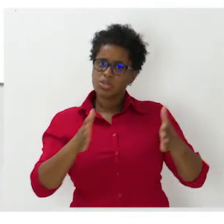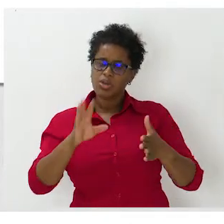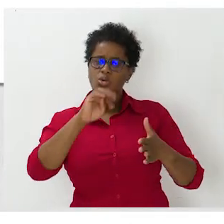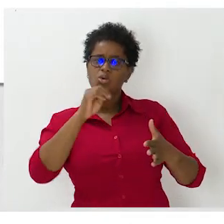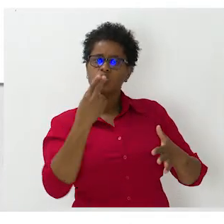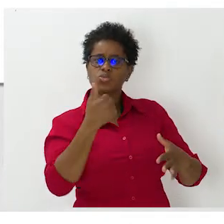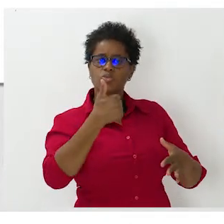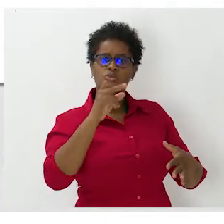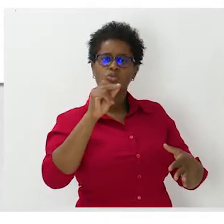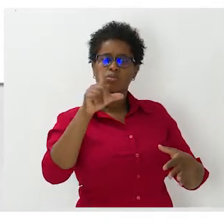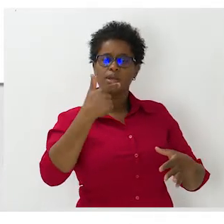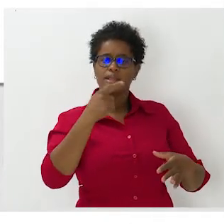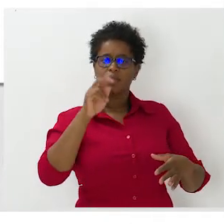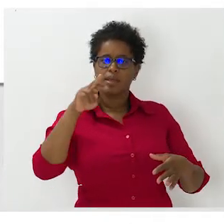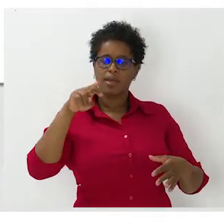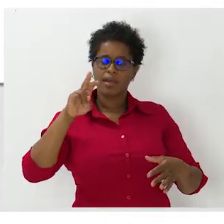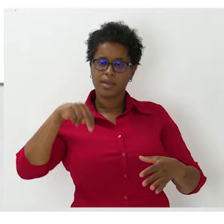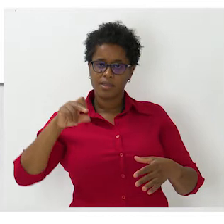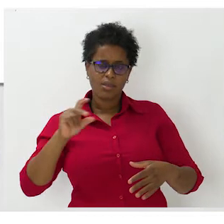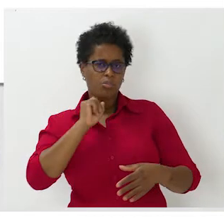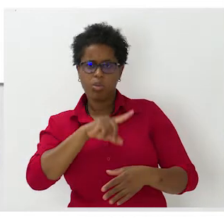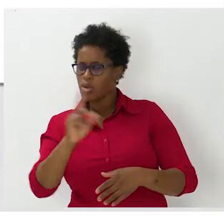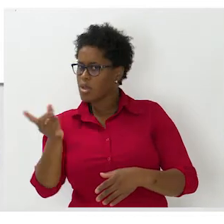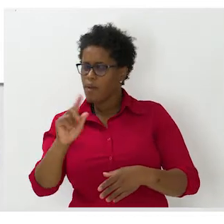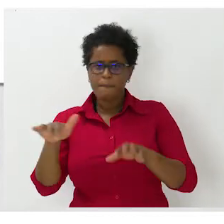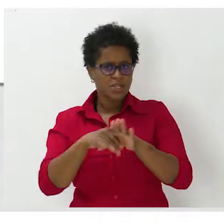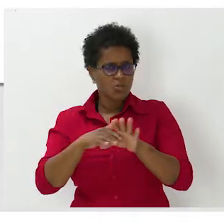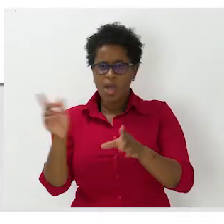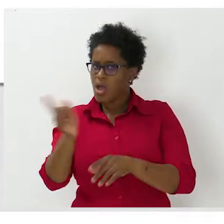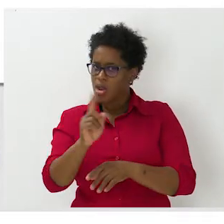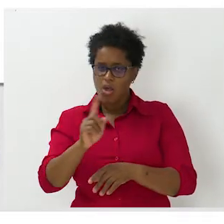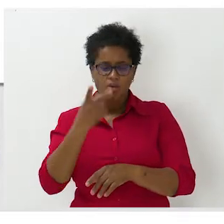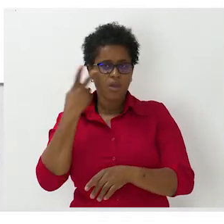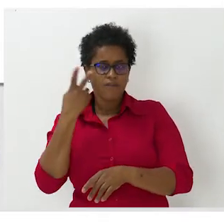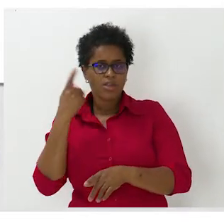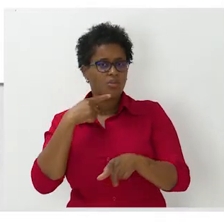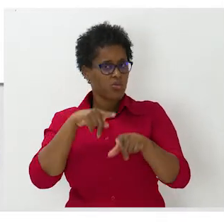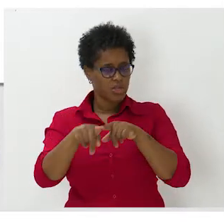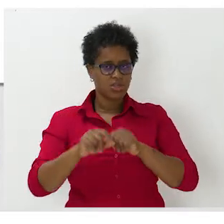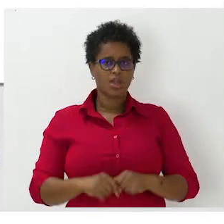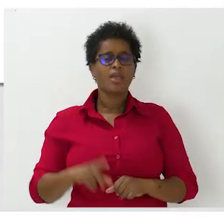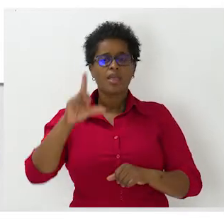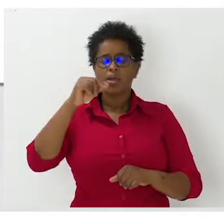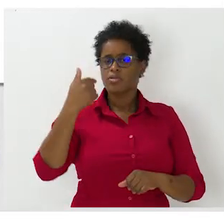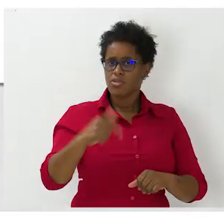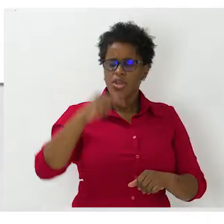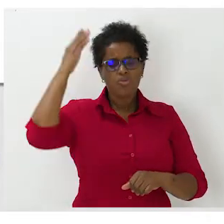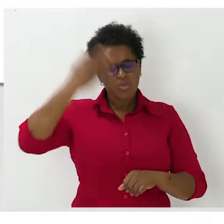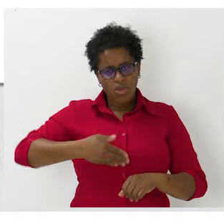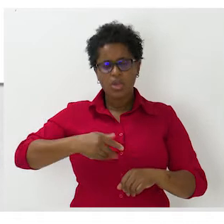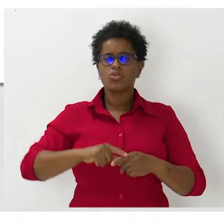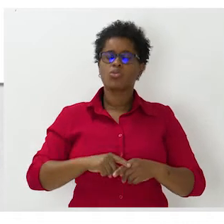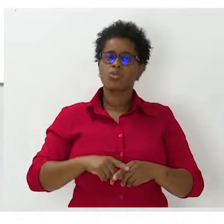subalterna. Não podiam participar na vida política e tinham